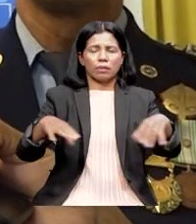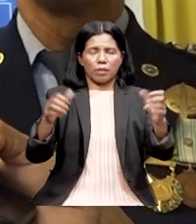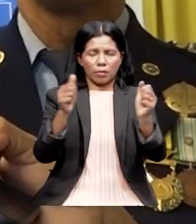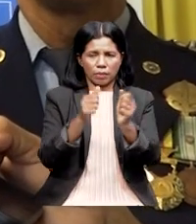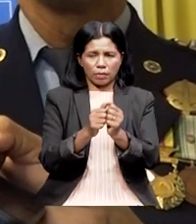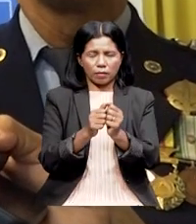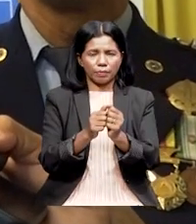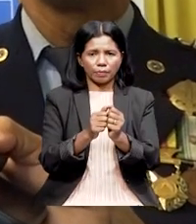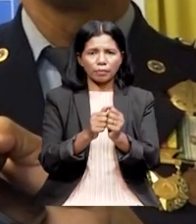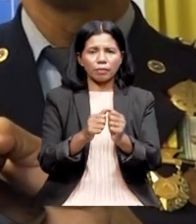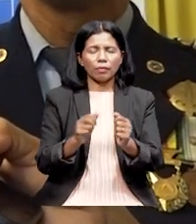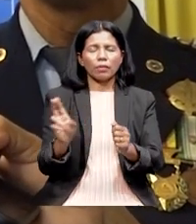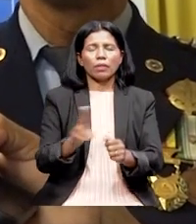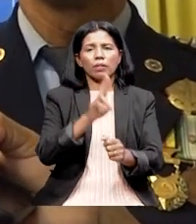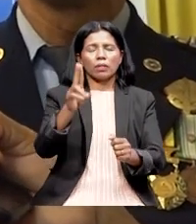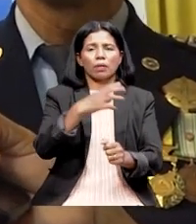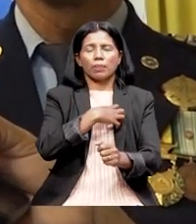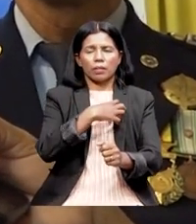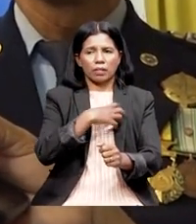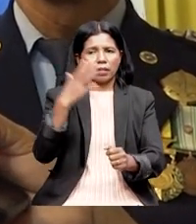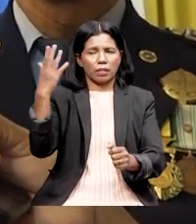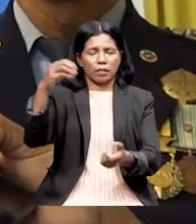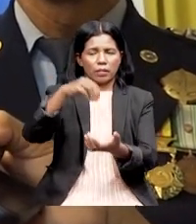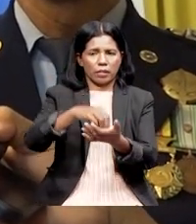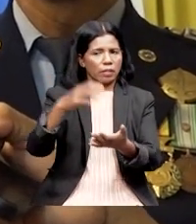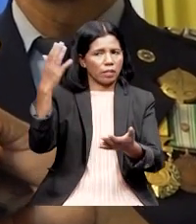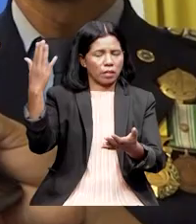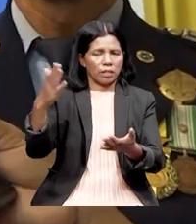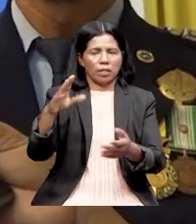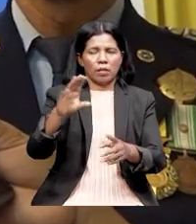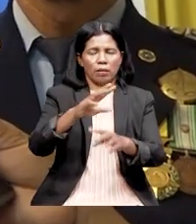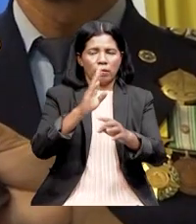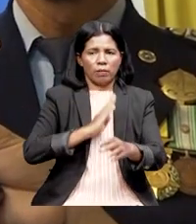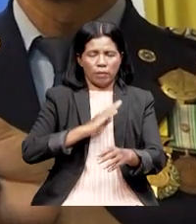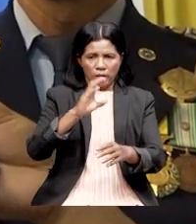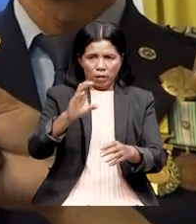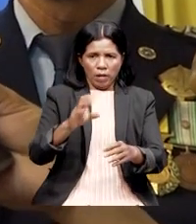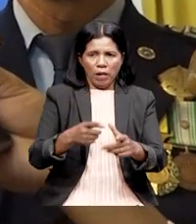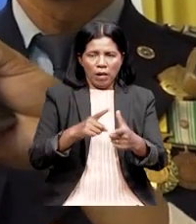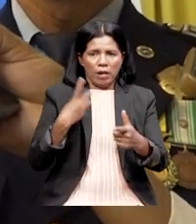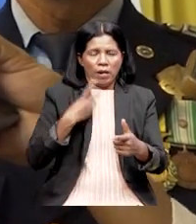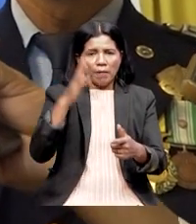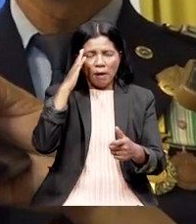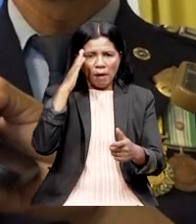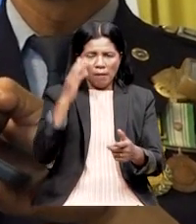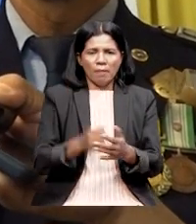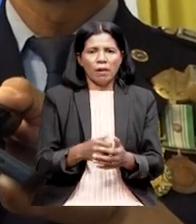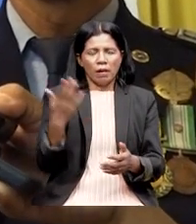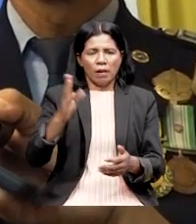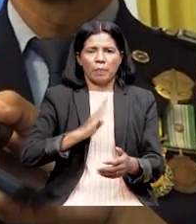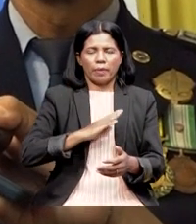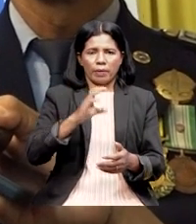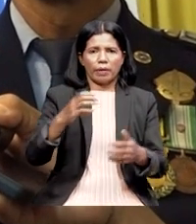itenian unidade especial da polícia ne bem destacado iha bokau e tamos atene kata iha bokau iha